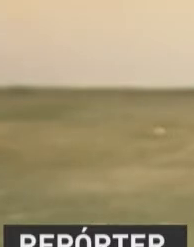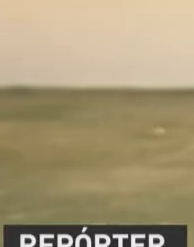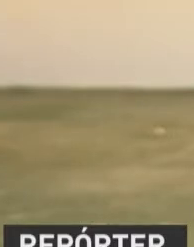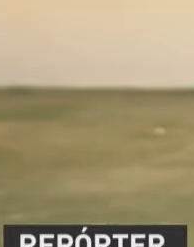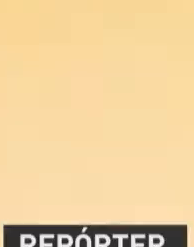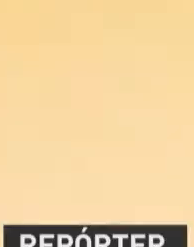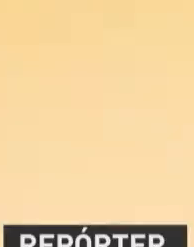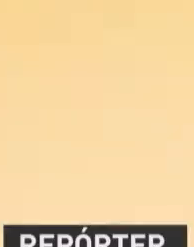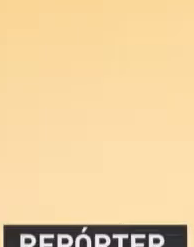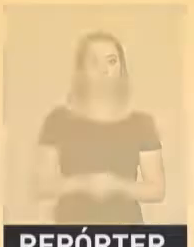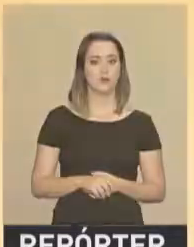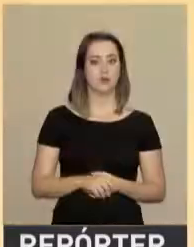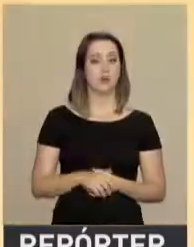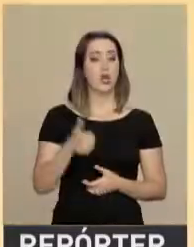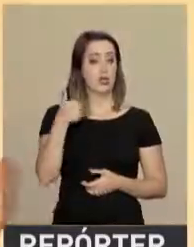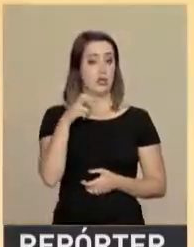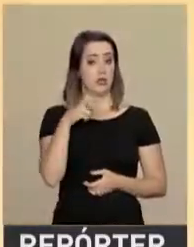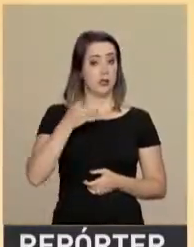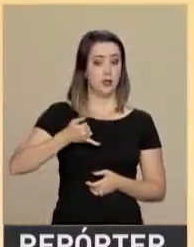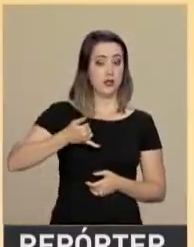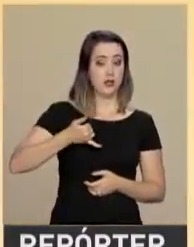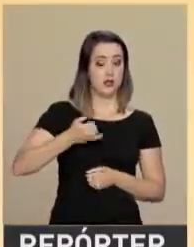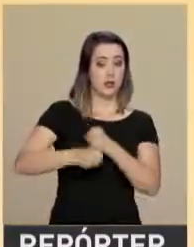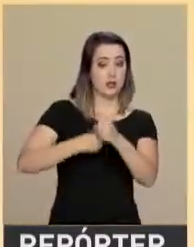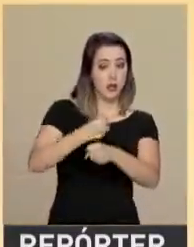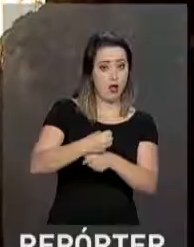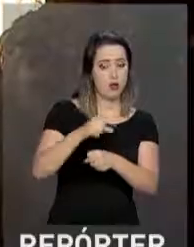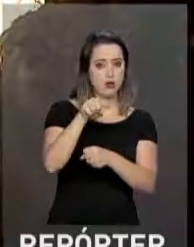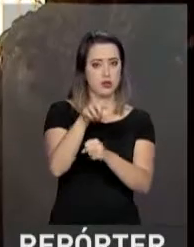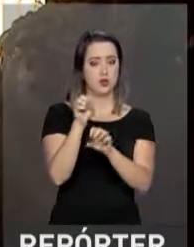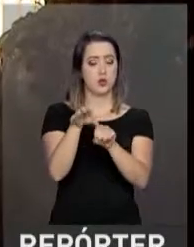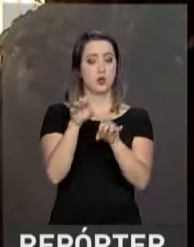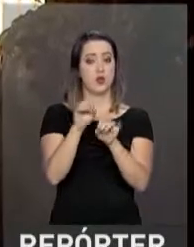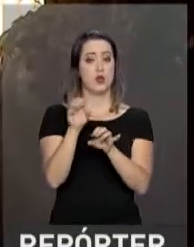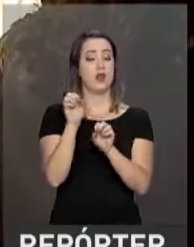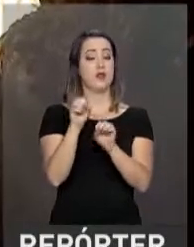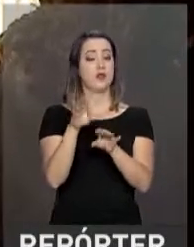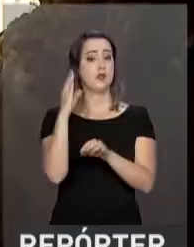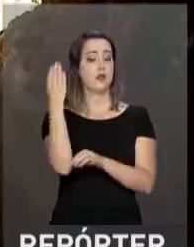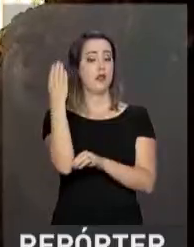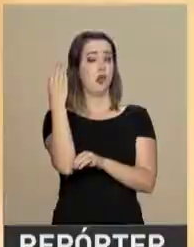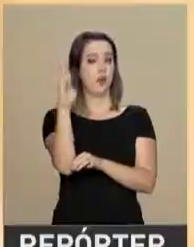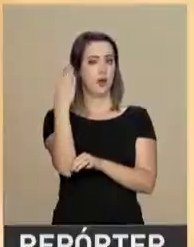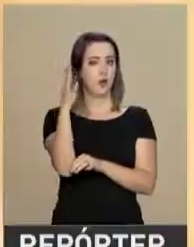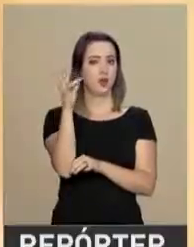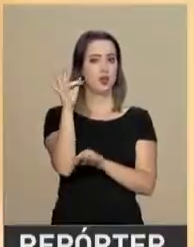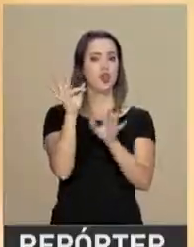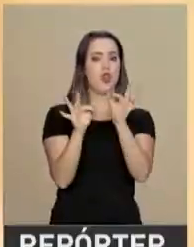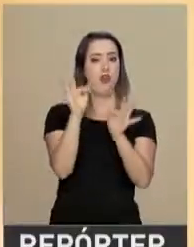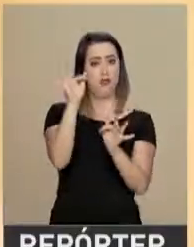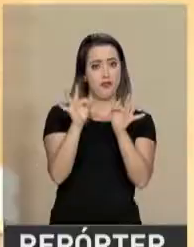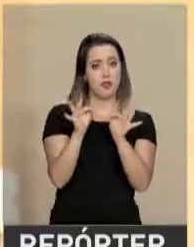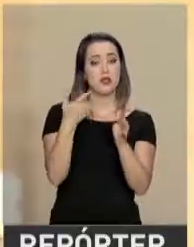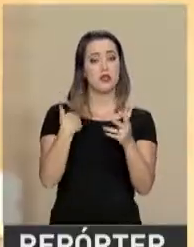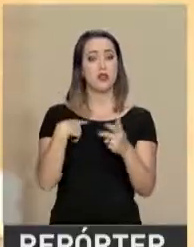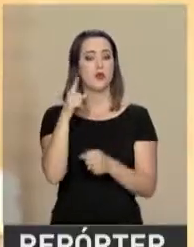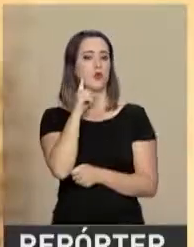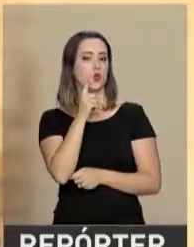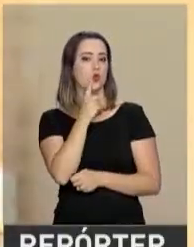precioso há 15 anos a professora tatiana escolheu dar aulas de biologia e física para alunos surdos